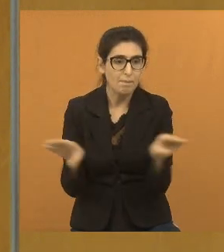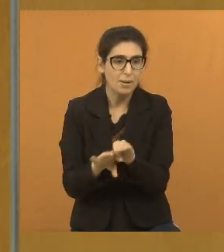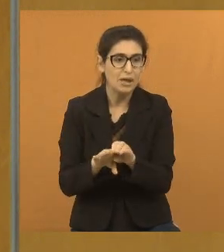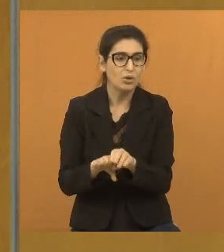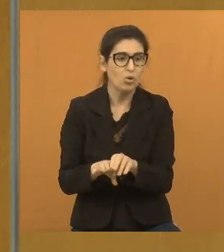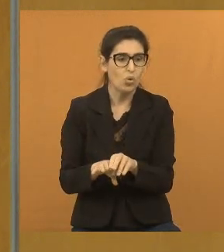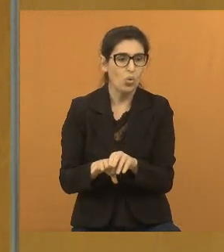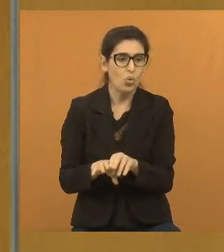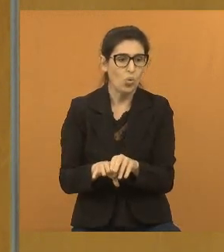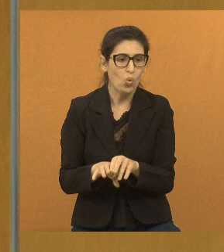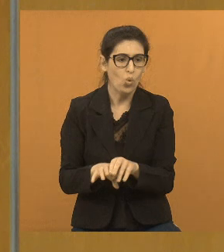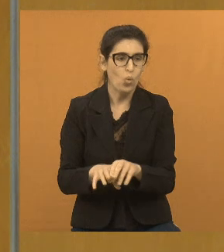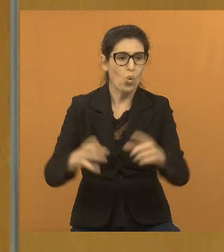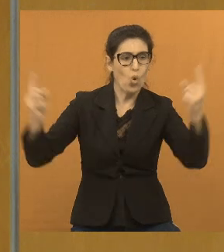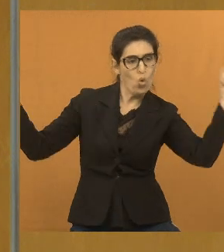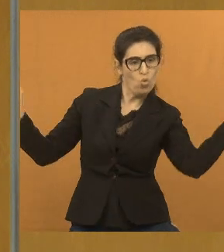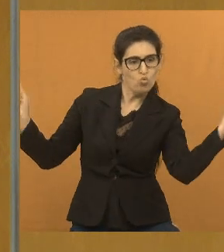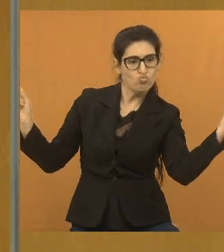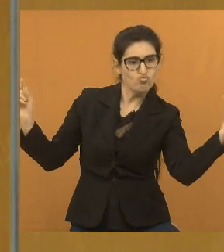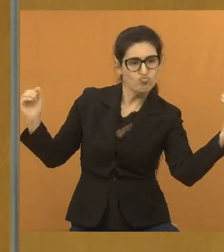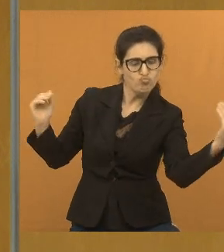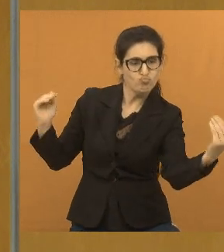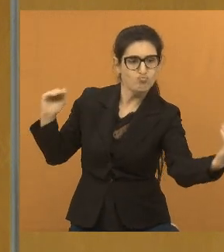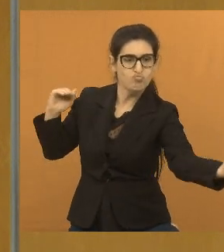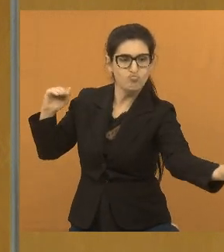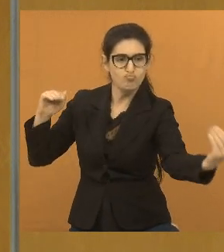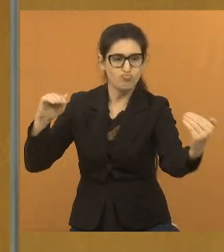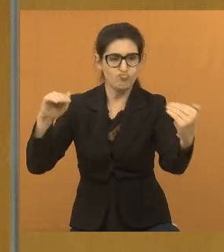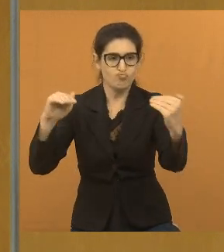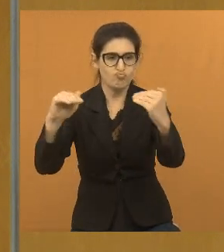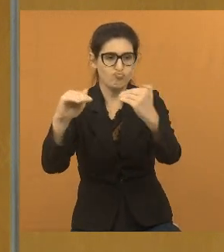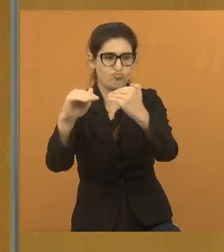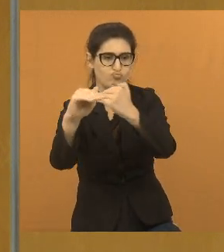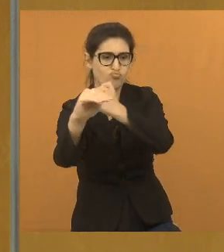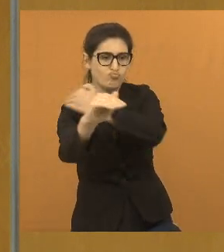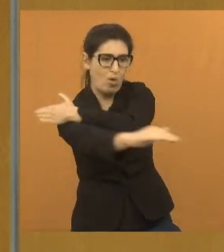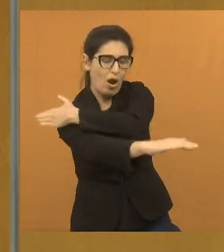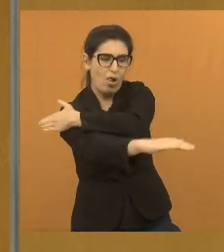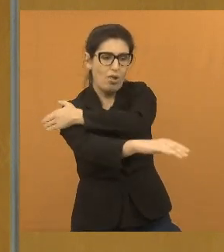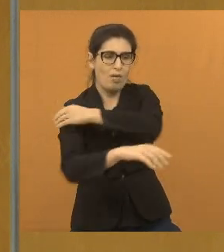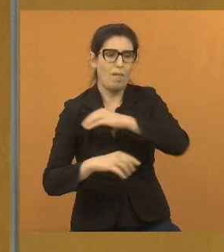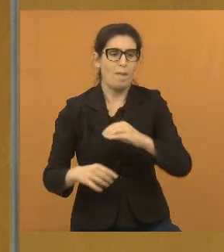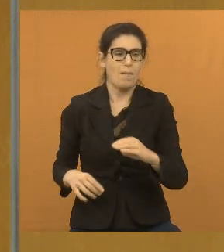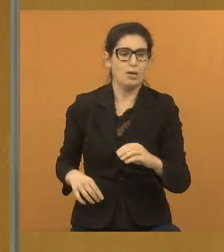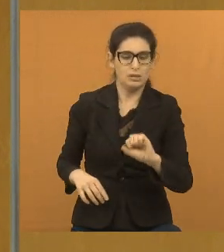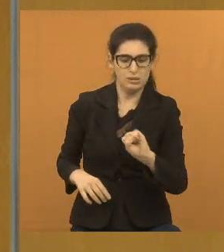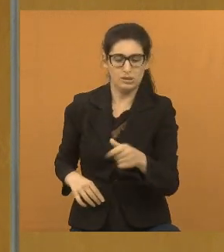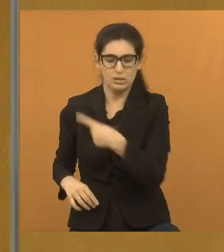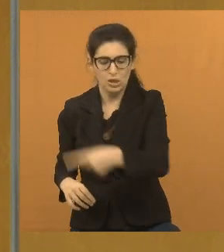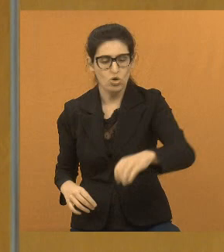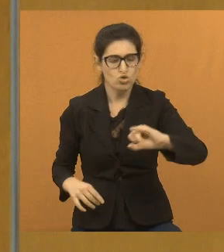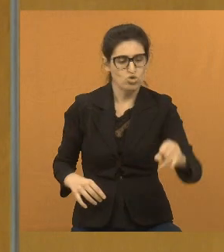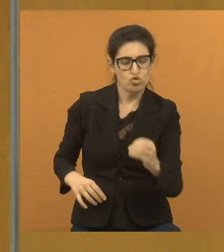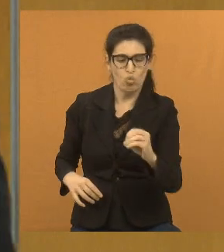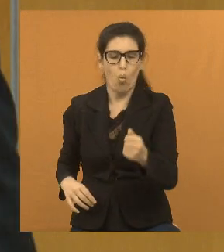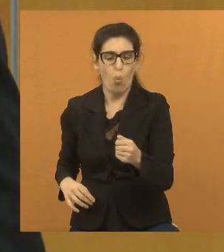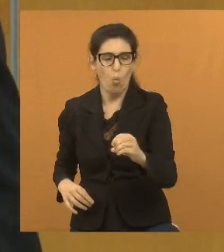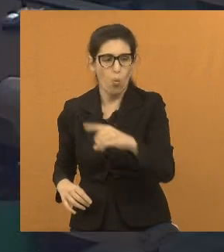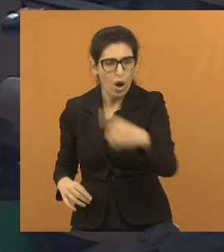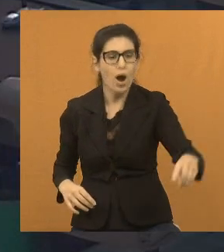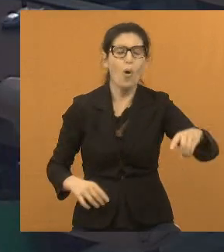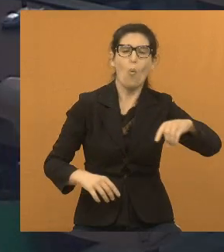sentido, o fluxo oposto a esse fluxo da região do São João, Barão, enfim.